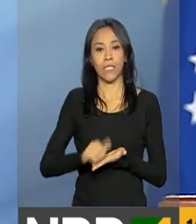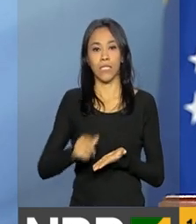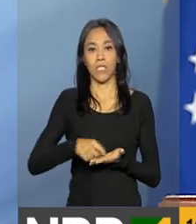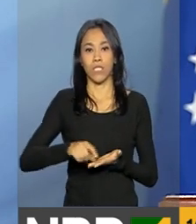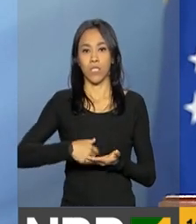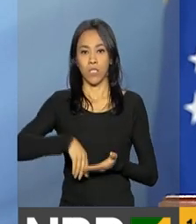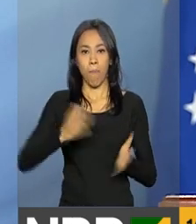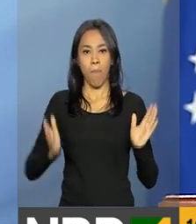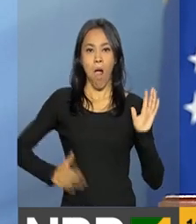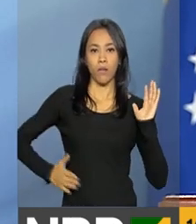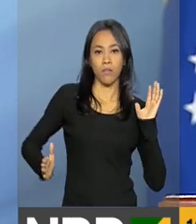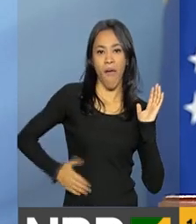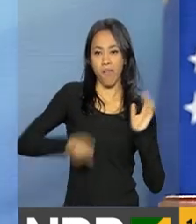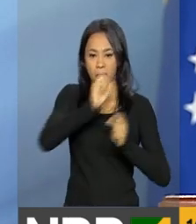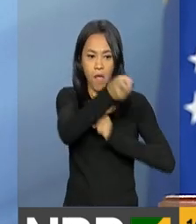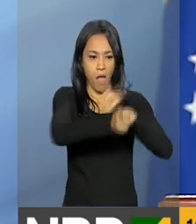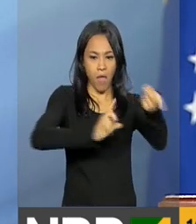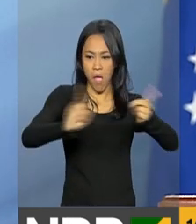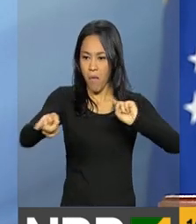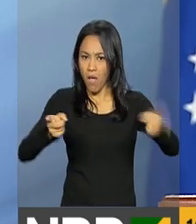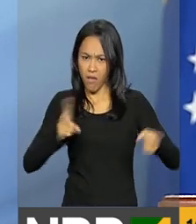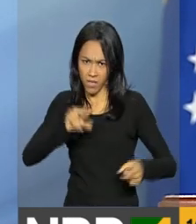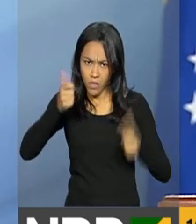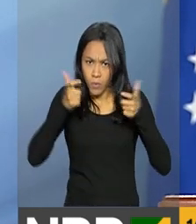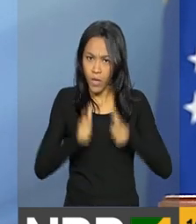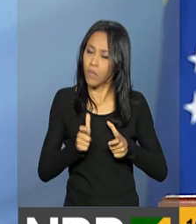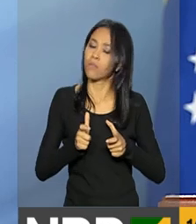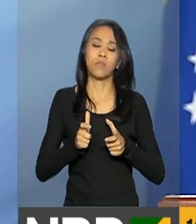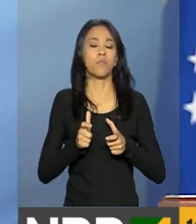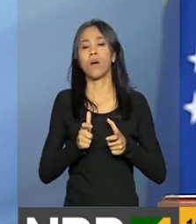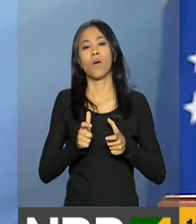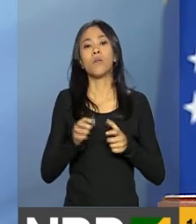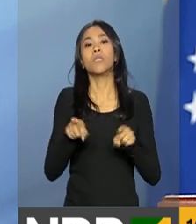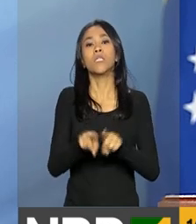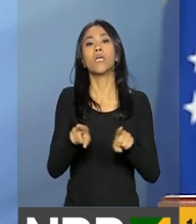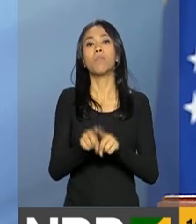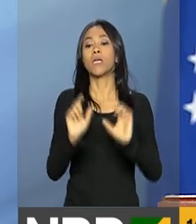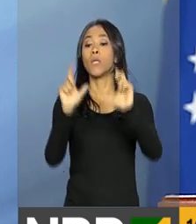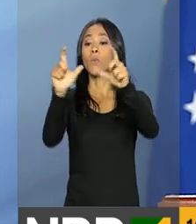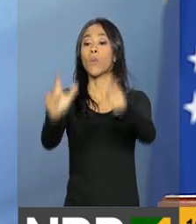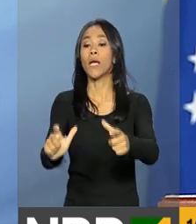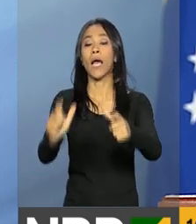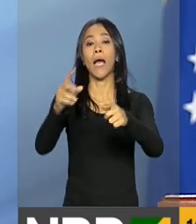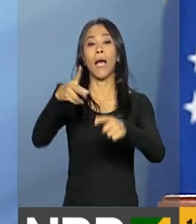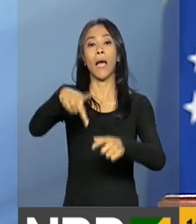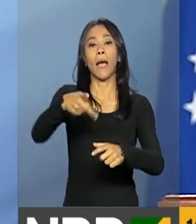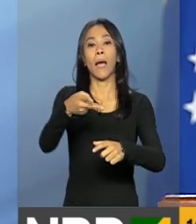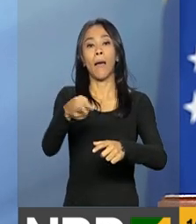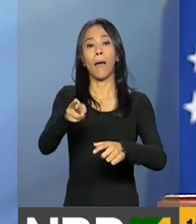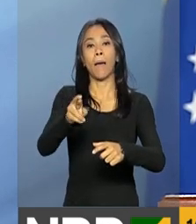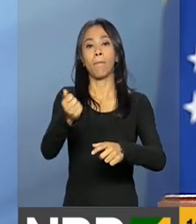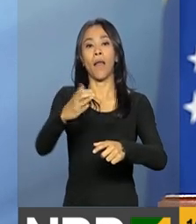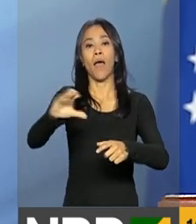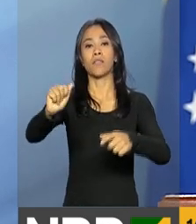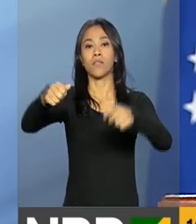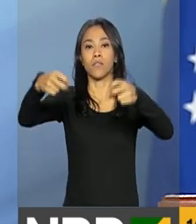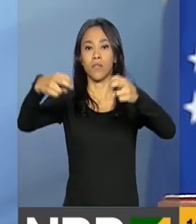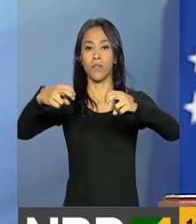nossas praças continuarão a ser salões de festa do crime